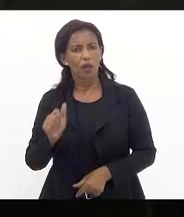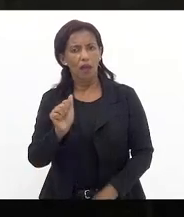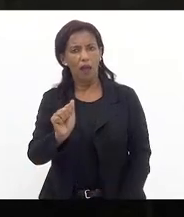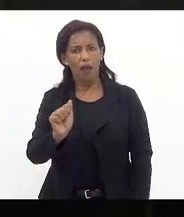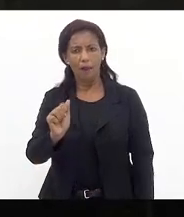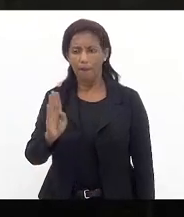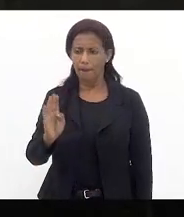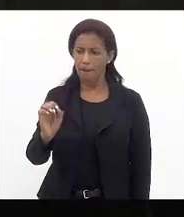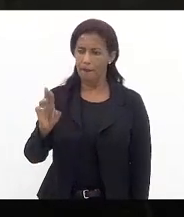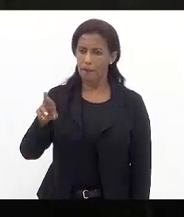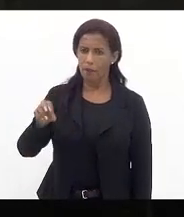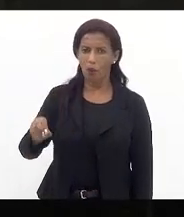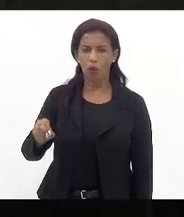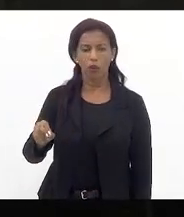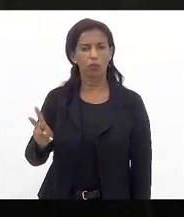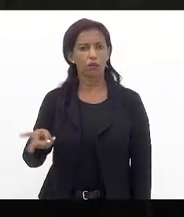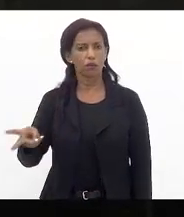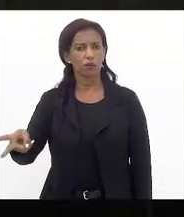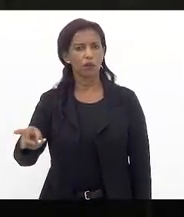Na Polícia Civil,